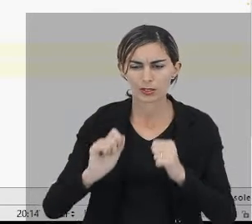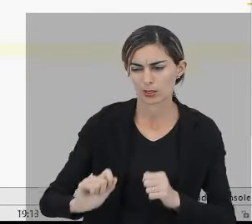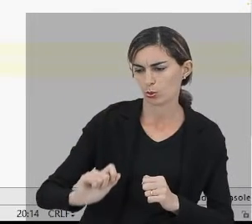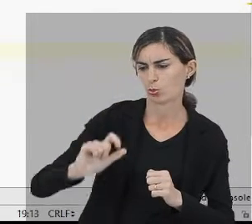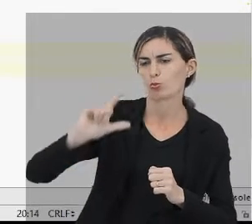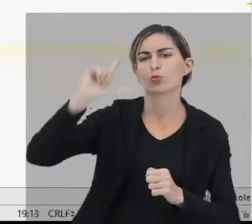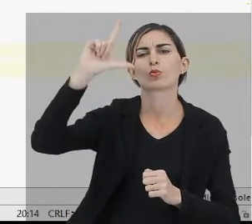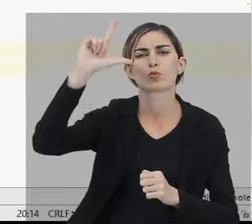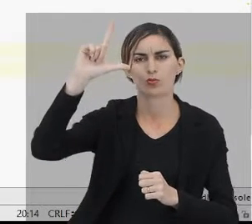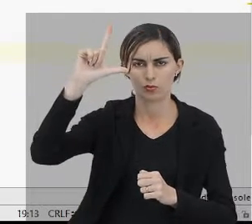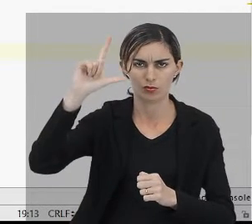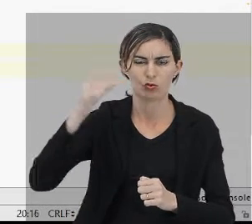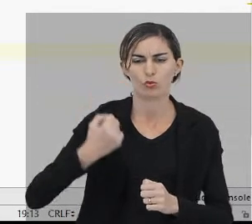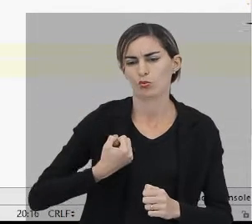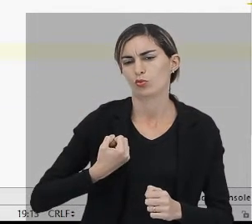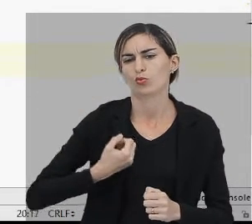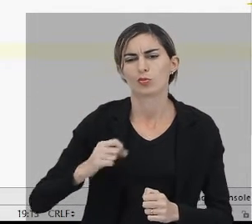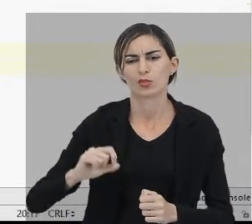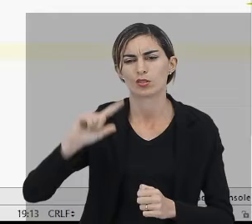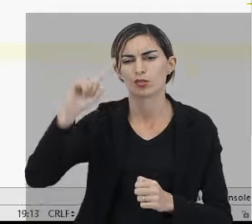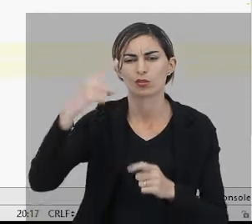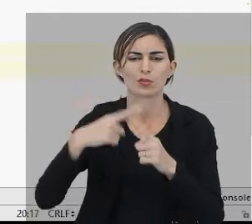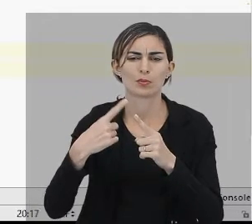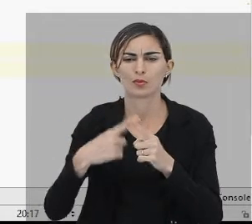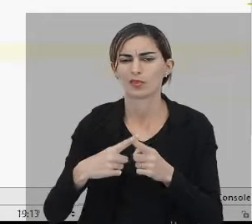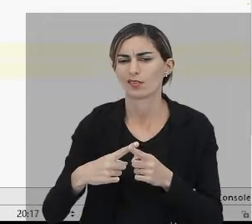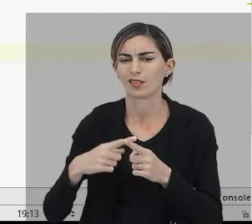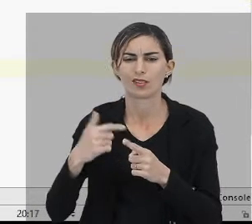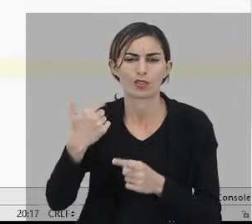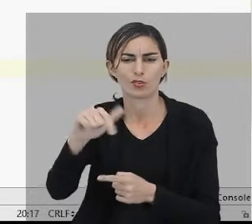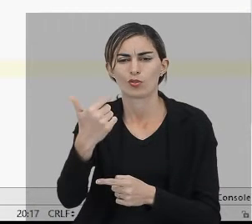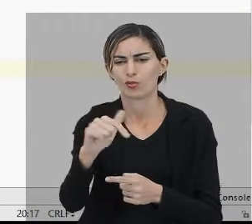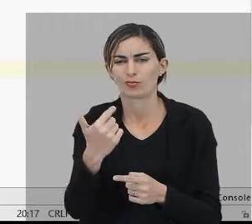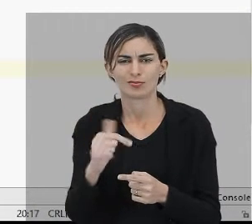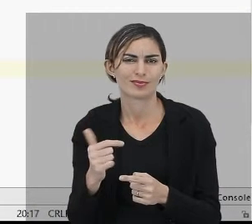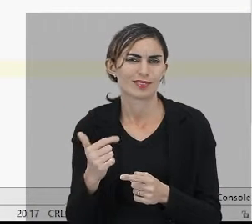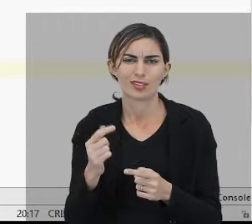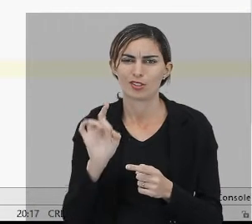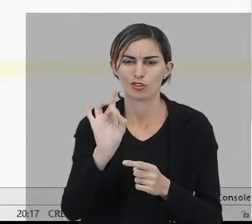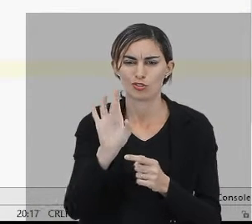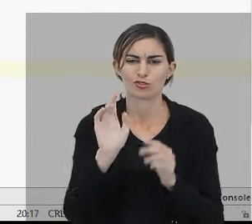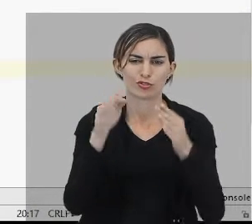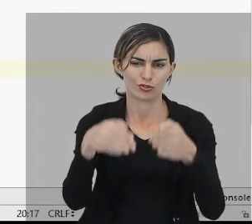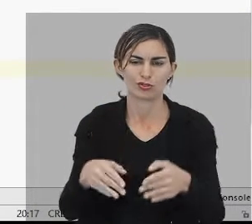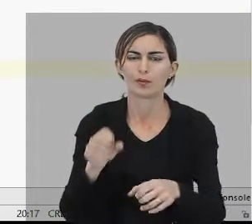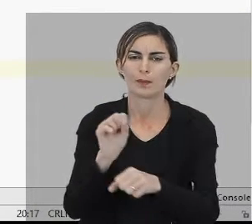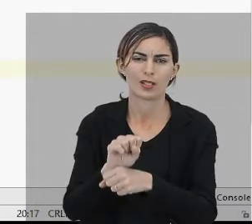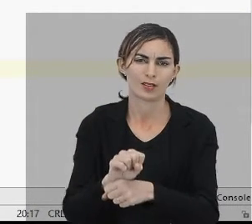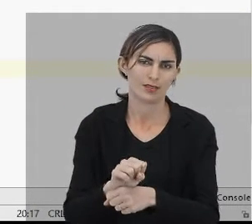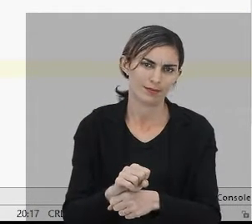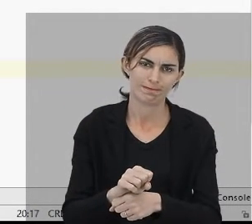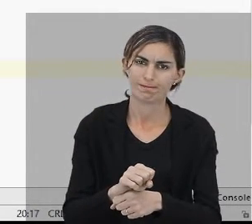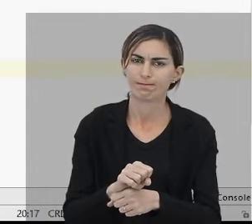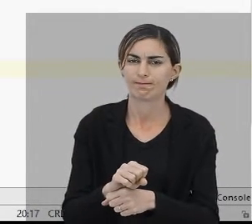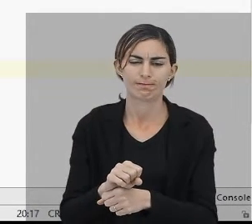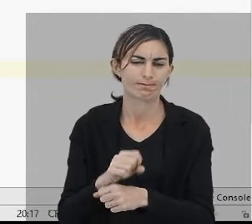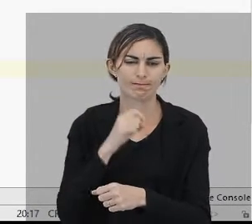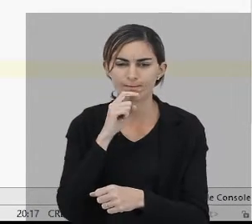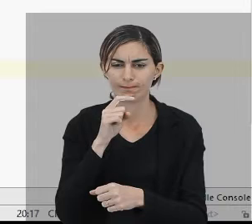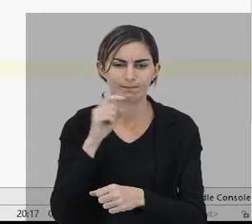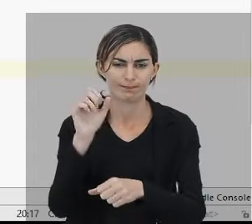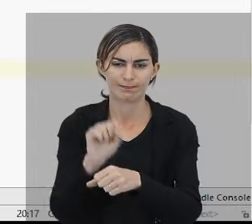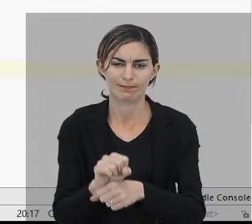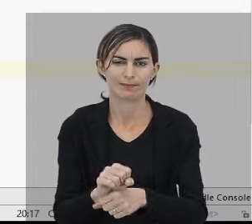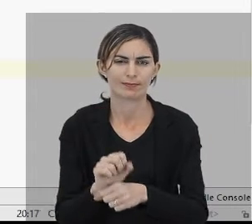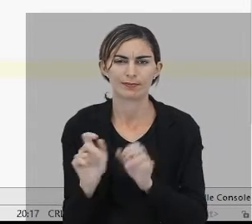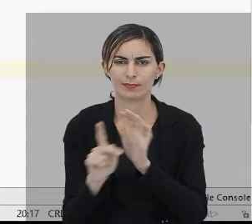esse valor, senão vai criar um laço infinito, porque ele não tem por si só uma condição de parada. Ou melhor, ele